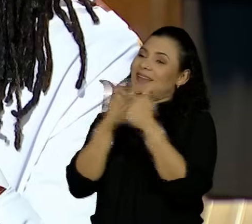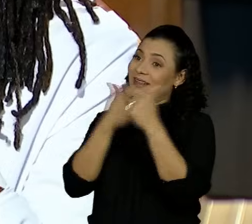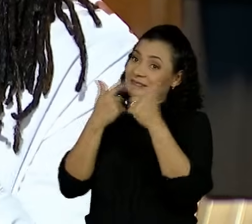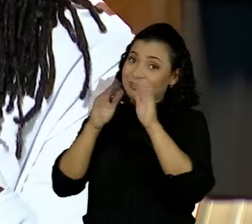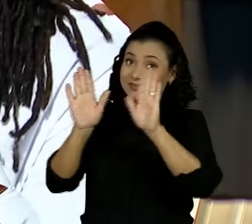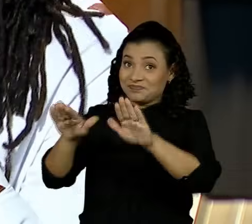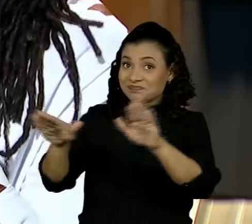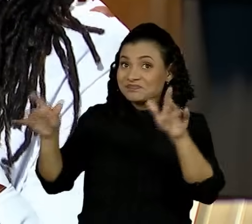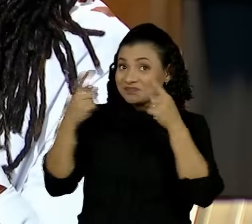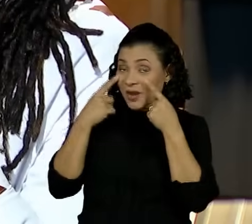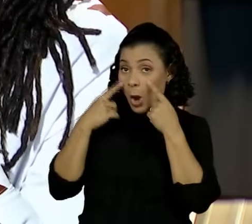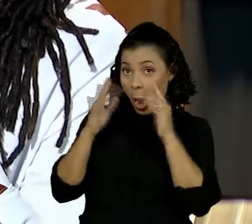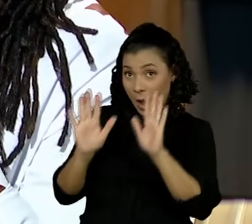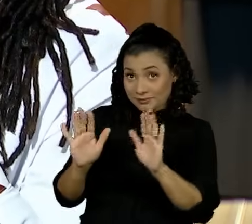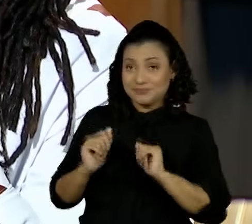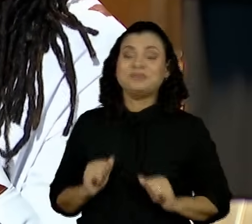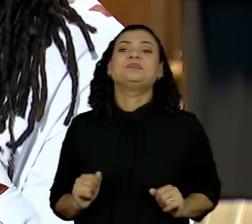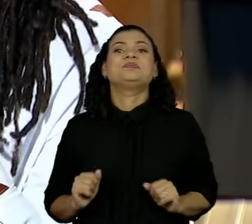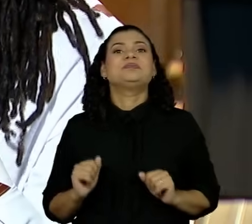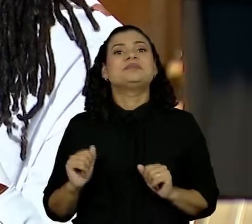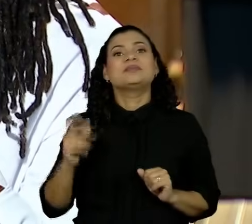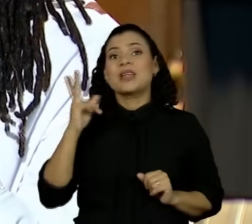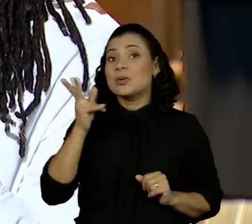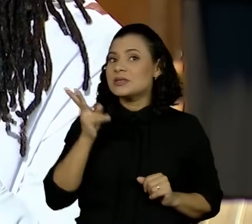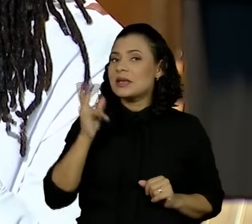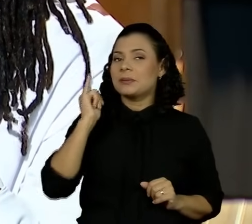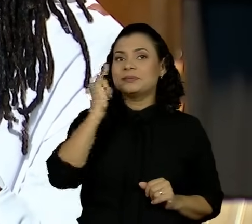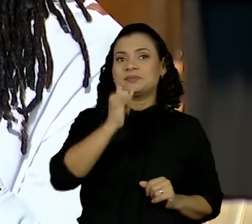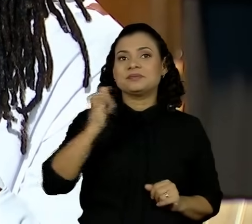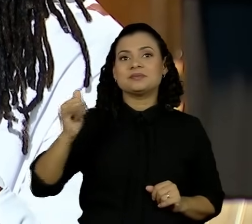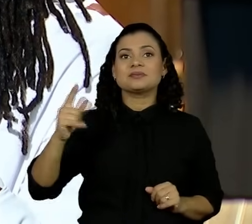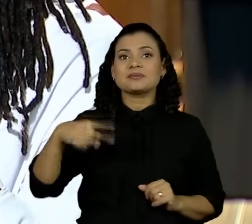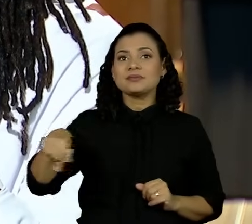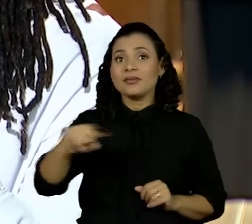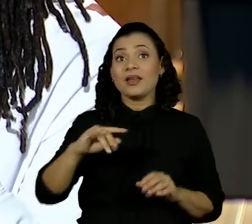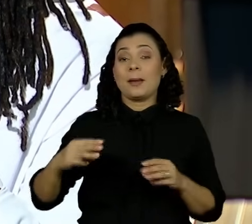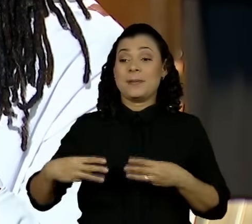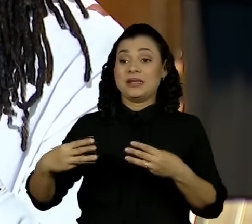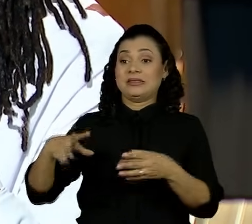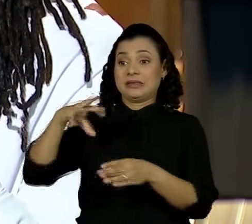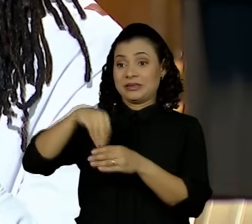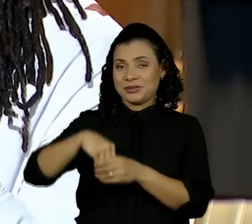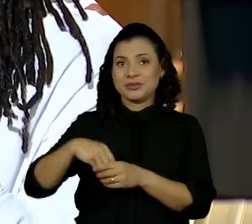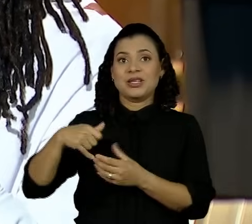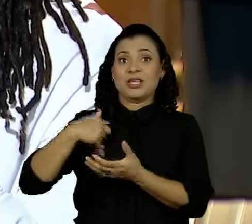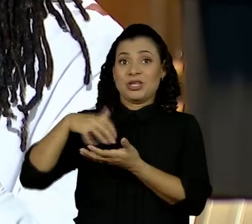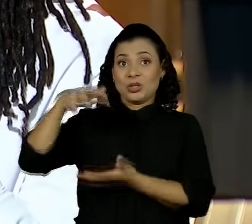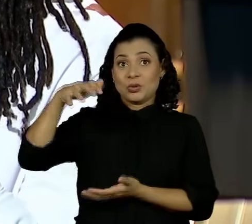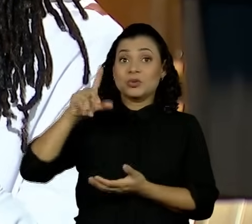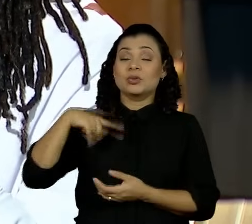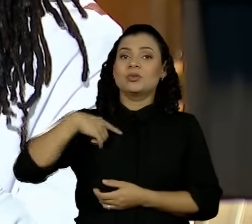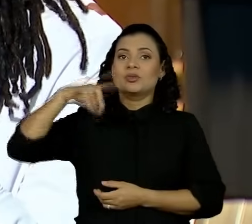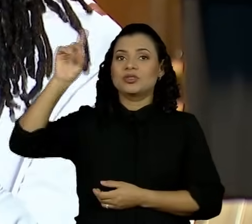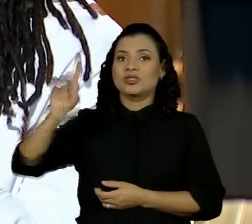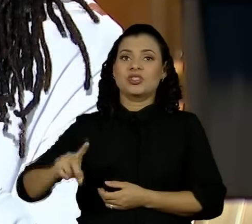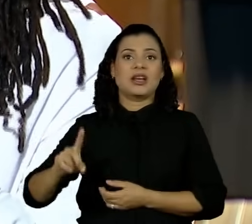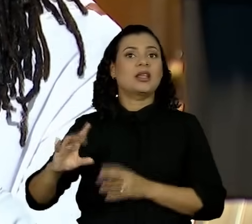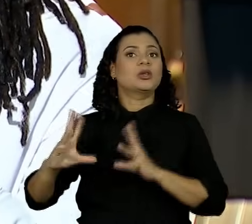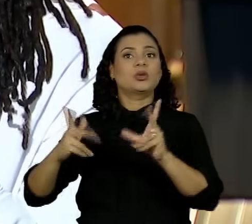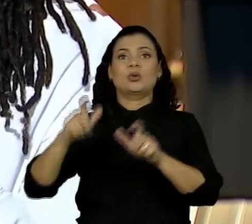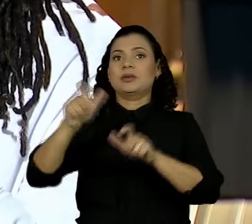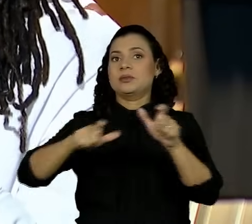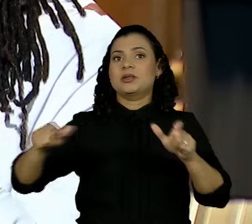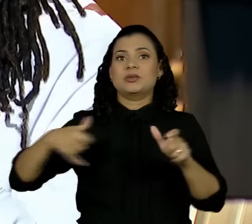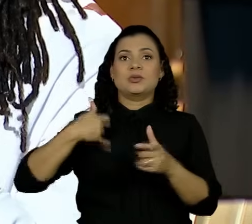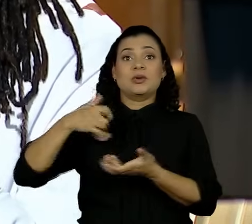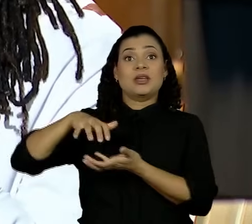eu tenho dito que tudo vai dar certo no nosso ministério se a gente garantir o direito de todas as pessoas